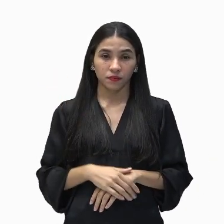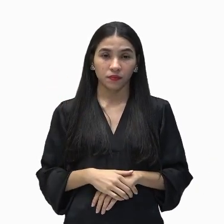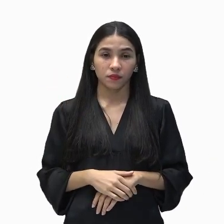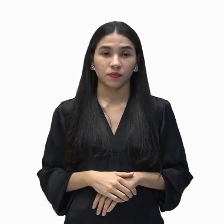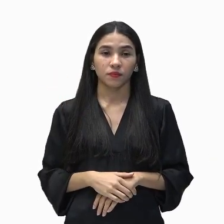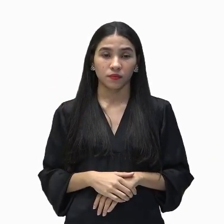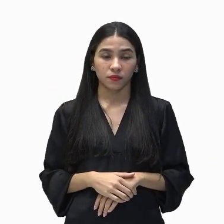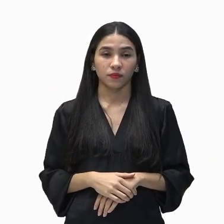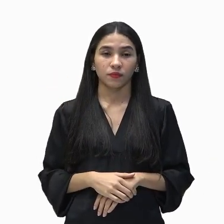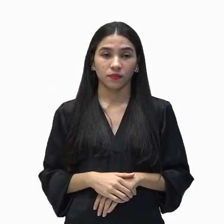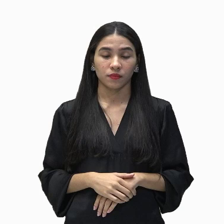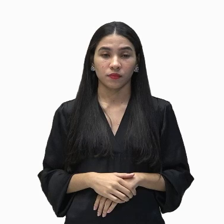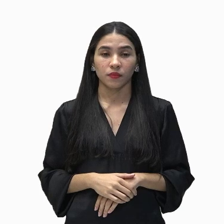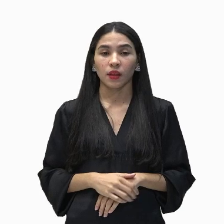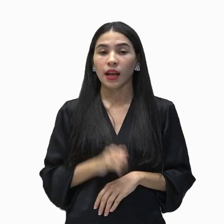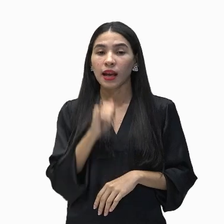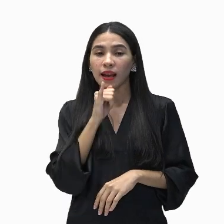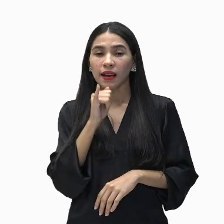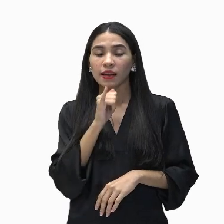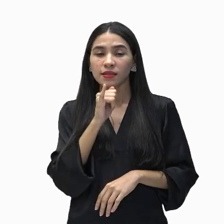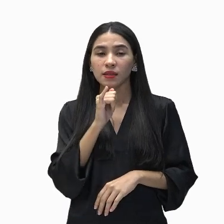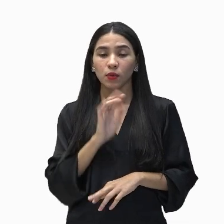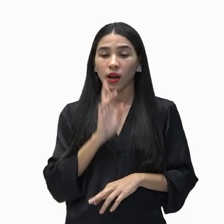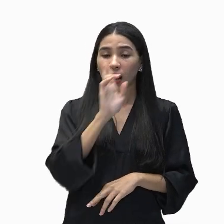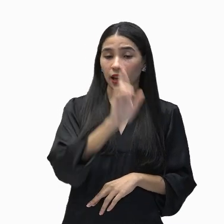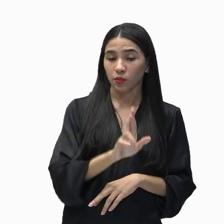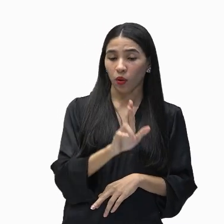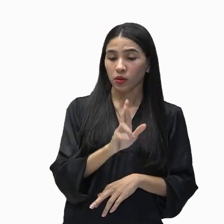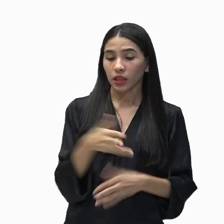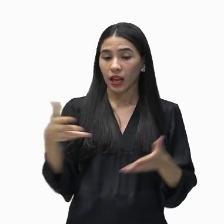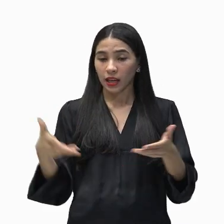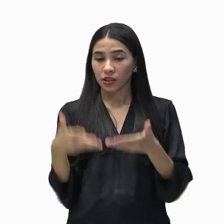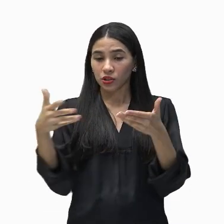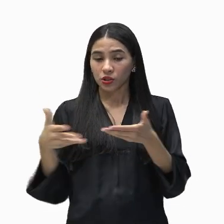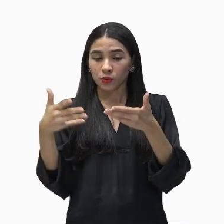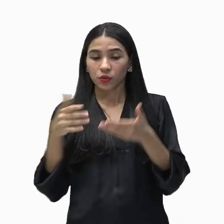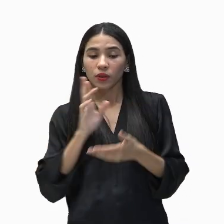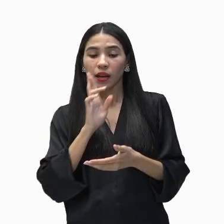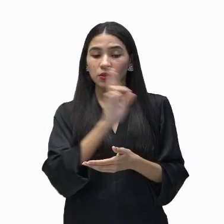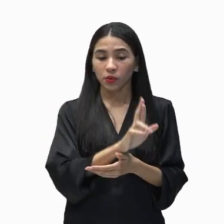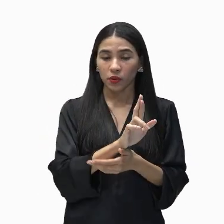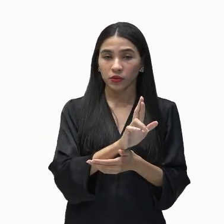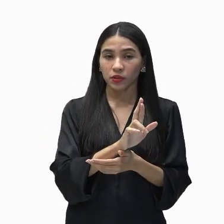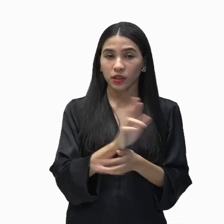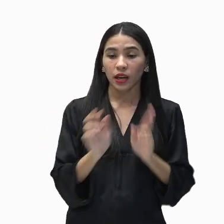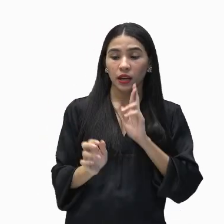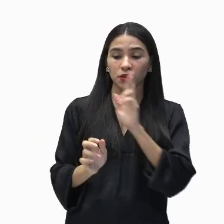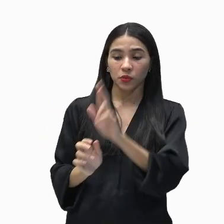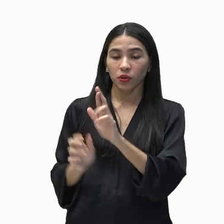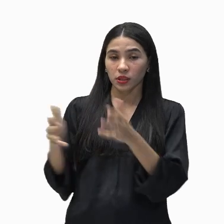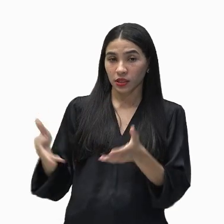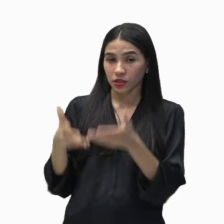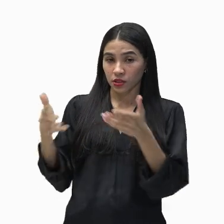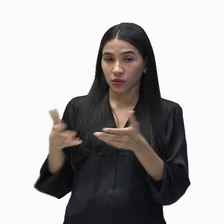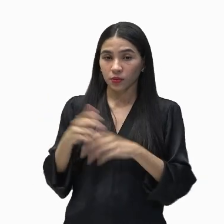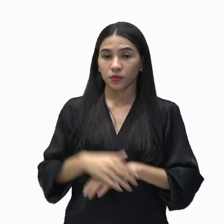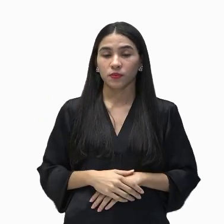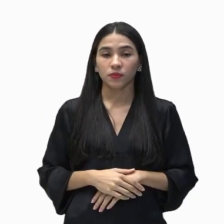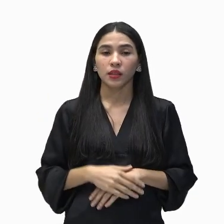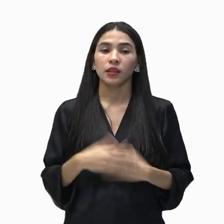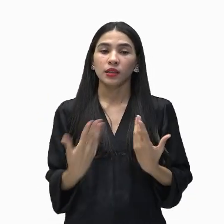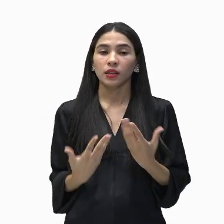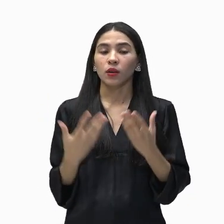a estímulos. Trago aqui para vocês uma coisa bem interessante. Por meio da sensibilidade,